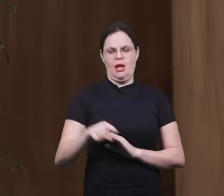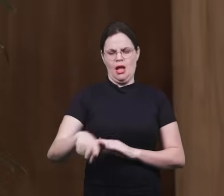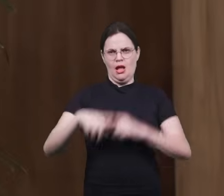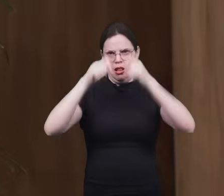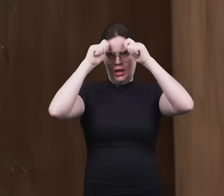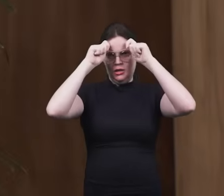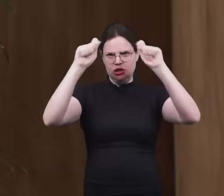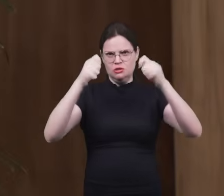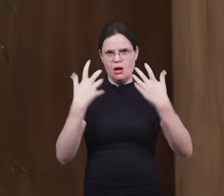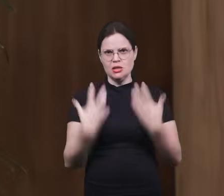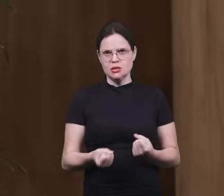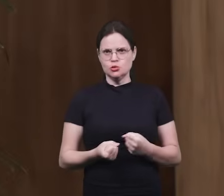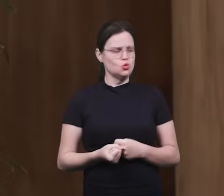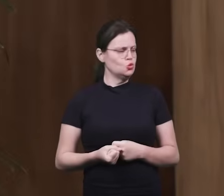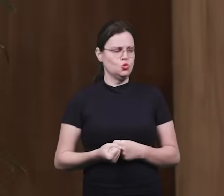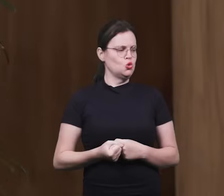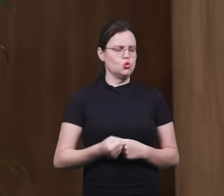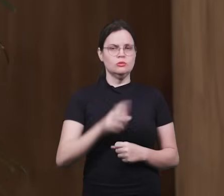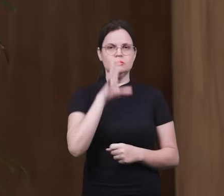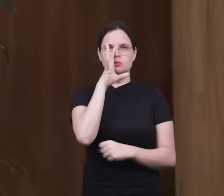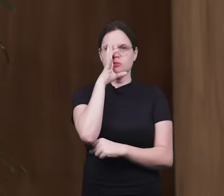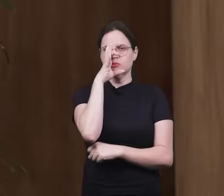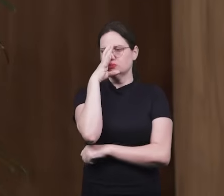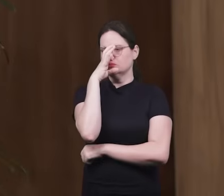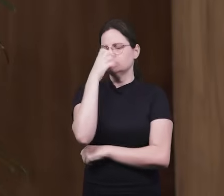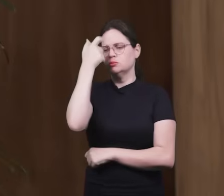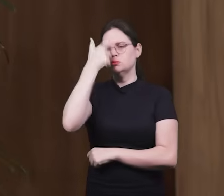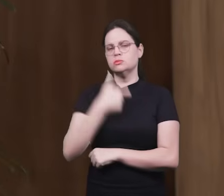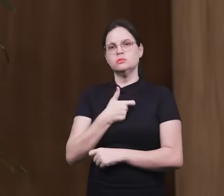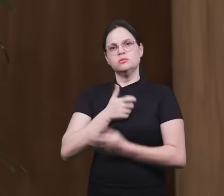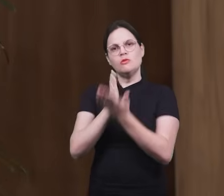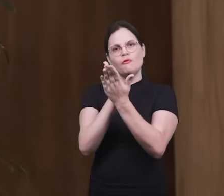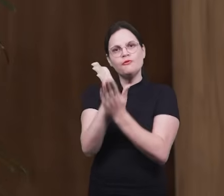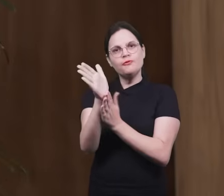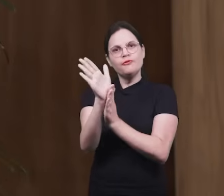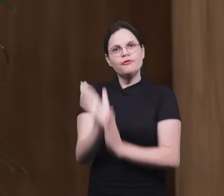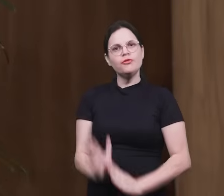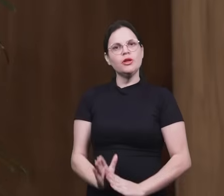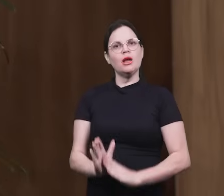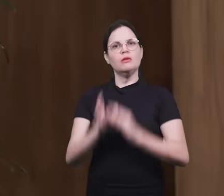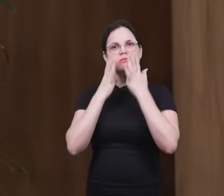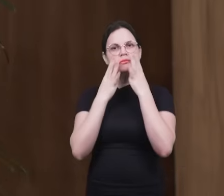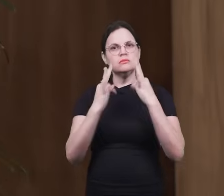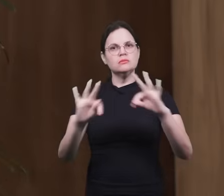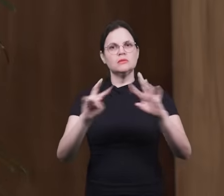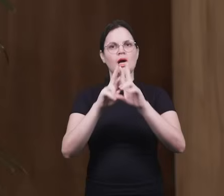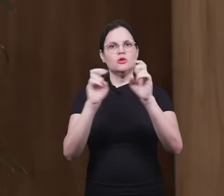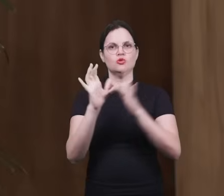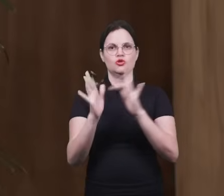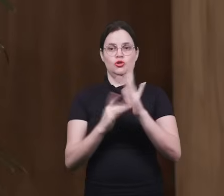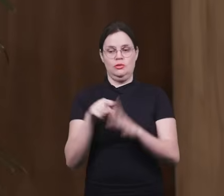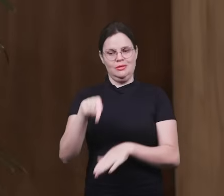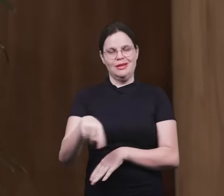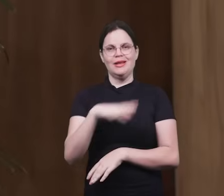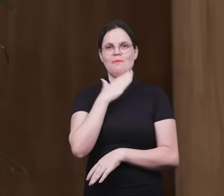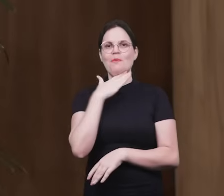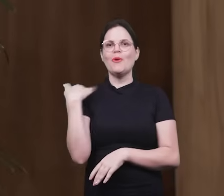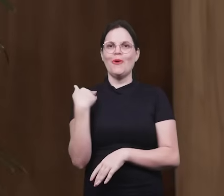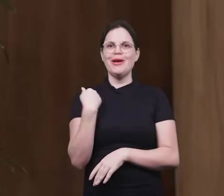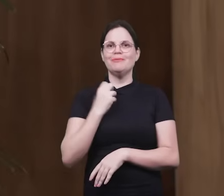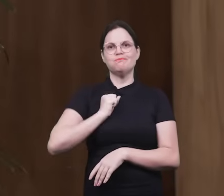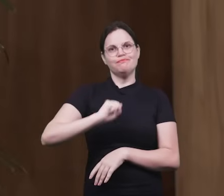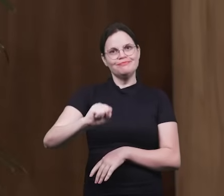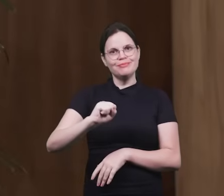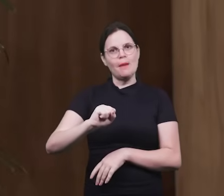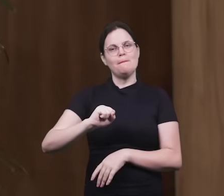ele não aceitou. Porque Antipas era uma fiel testemunha de Jesus Cristo. E ele foi martirizado por